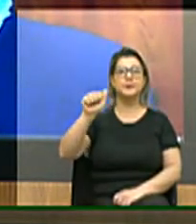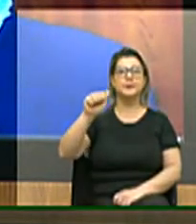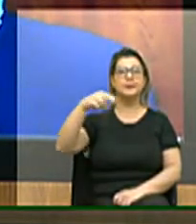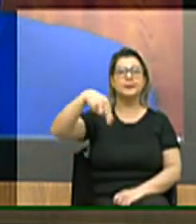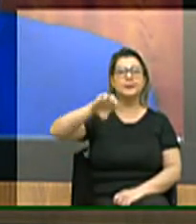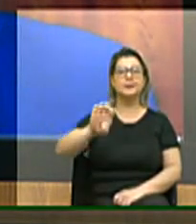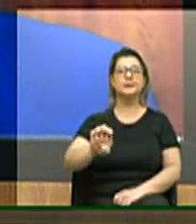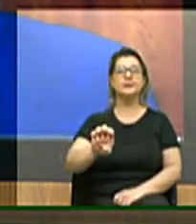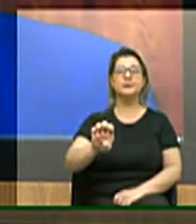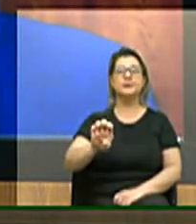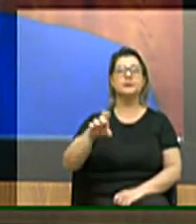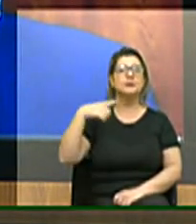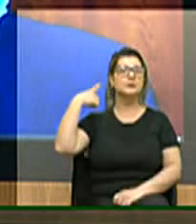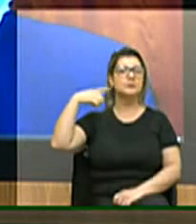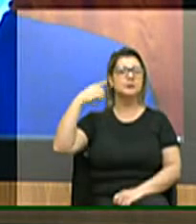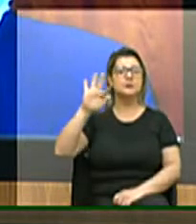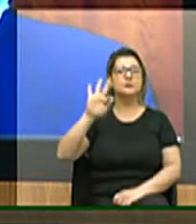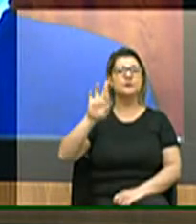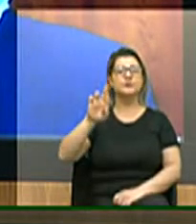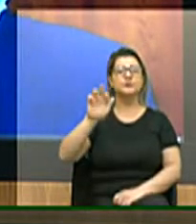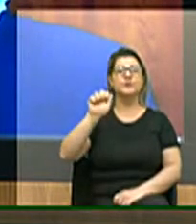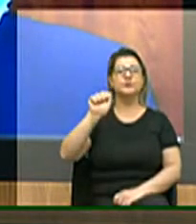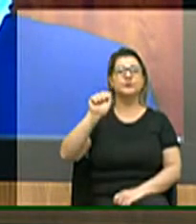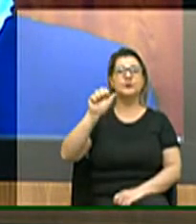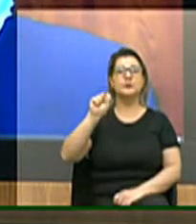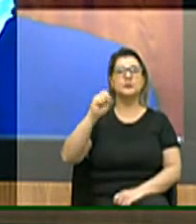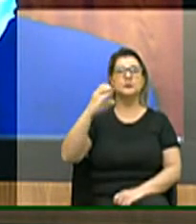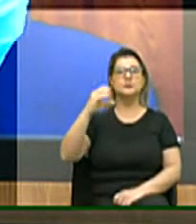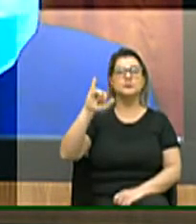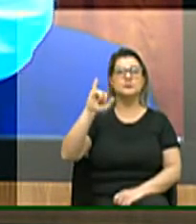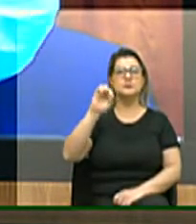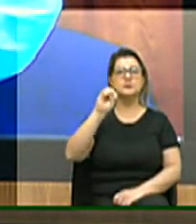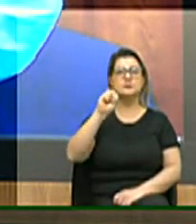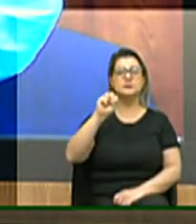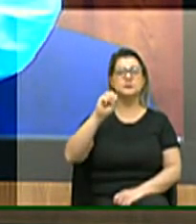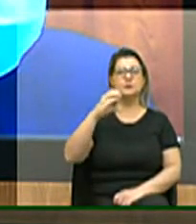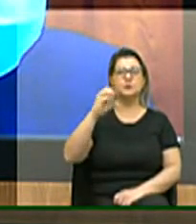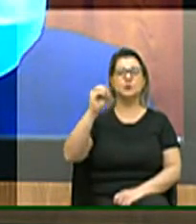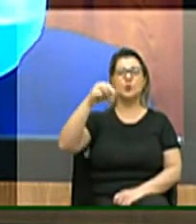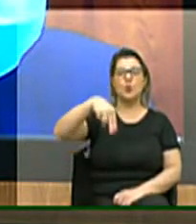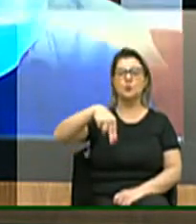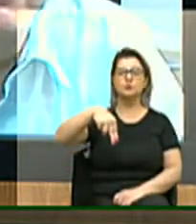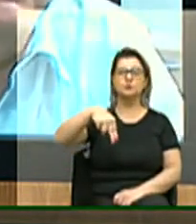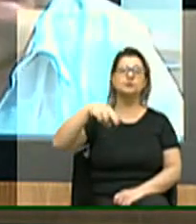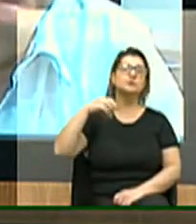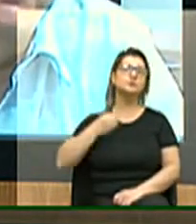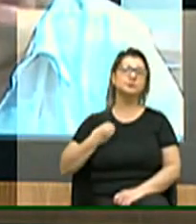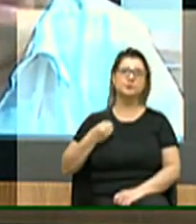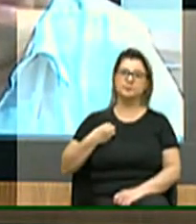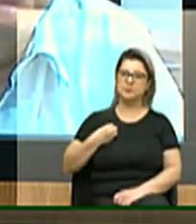Deputado Francisco. Presente, presidente. Okay. Deputado Lara.